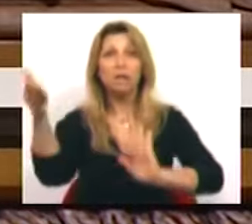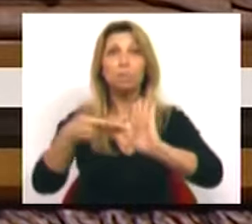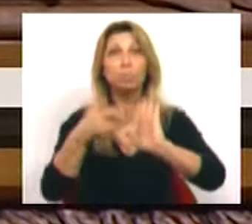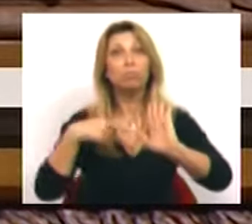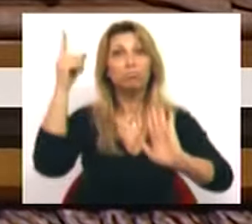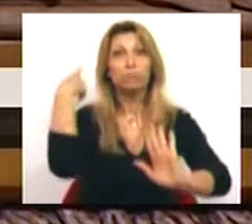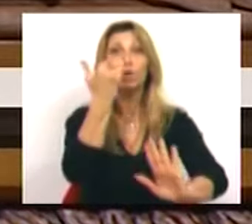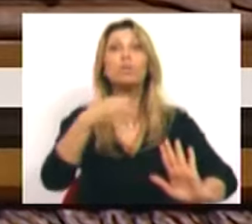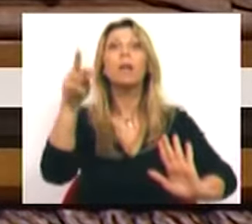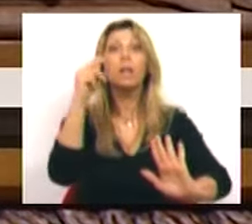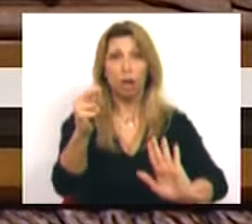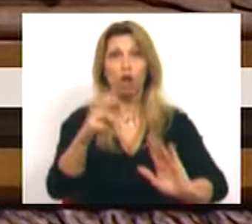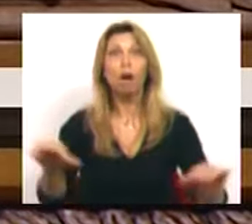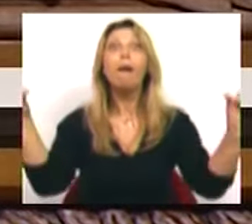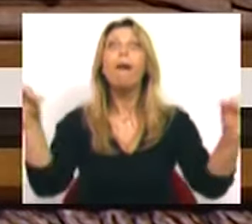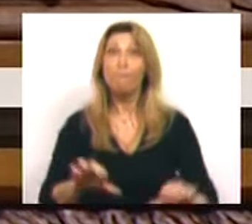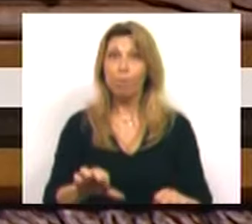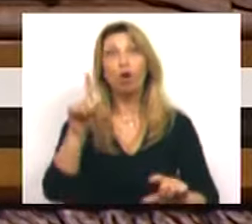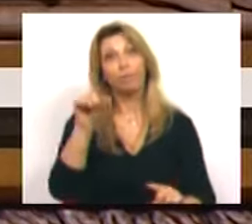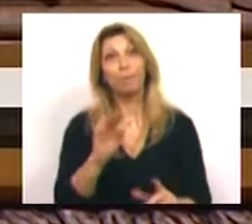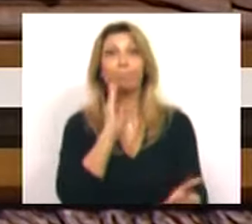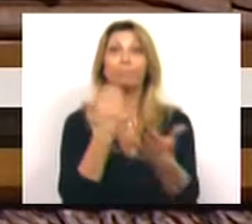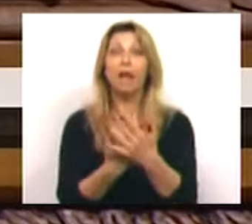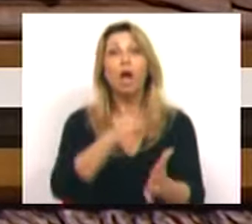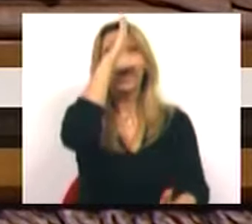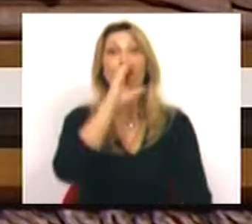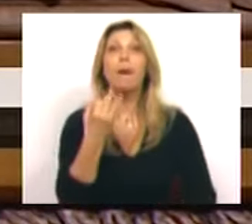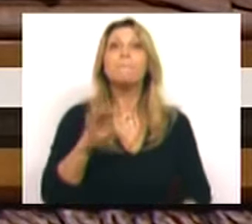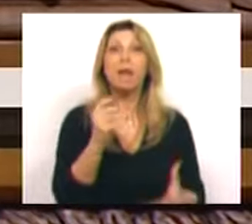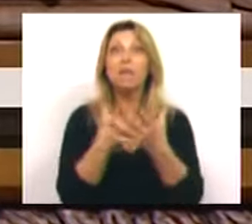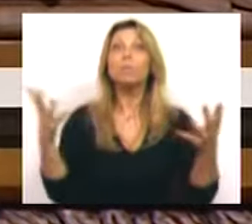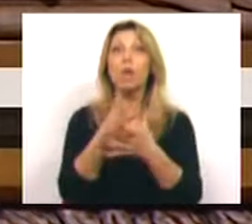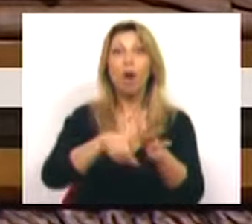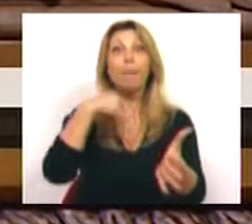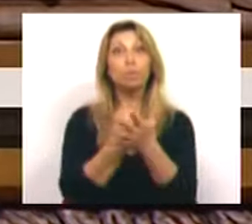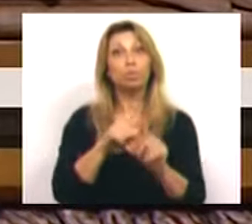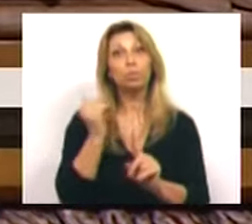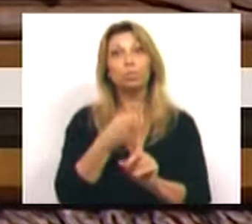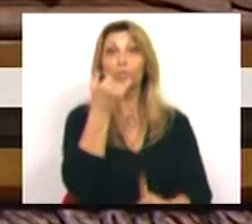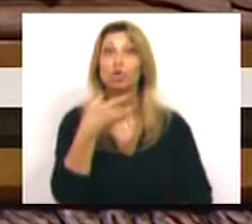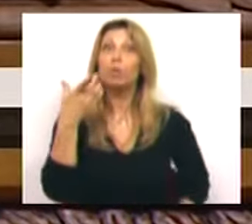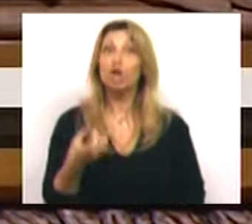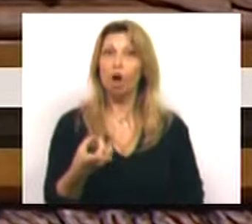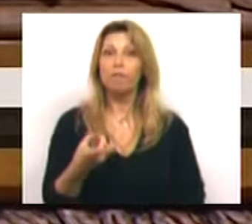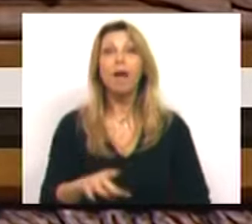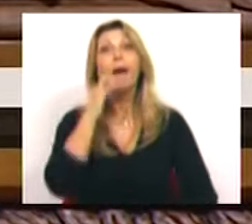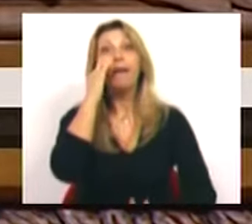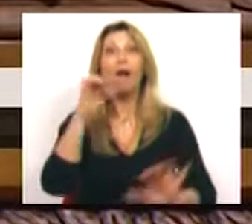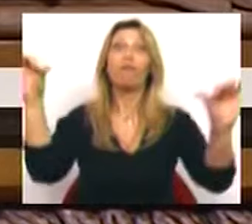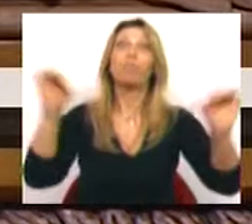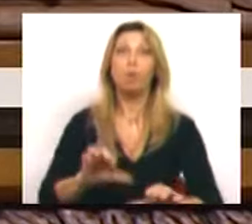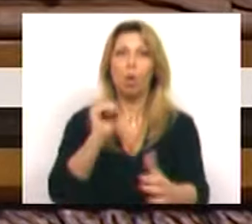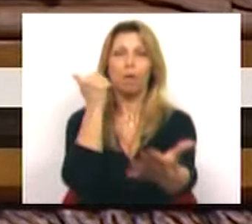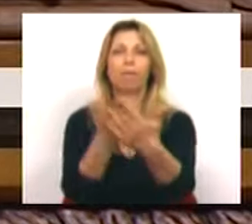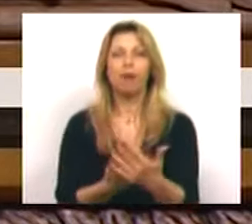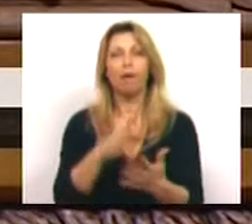2003, pioradas pelo Governo PS de maioria absoluta em 2009, agravadas pelo Governo